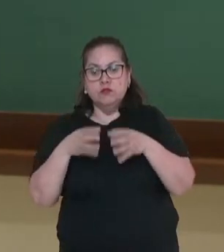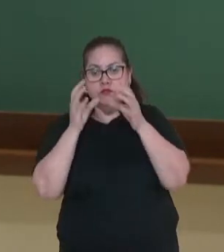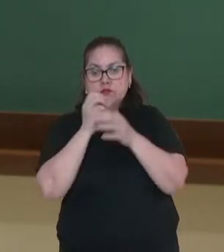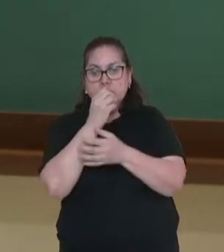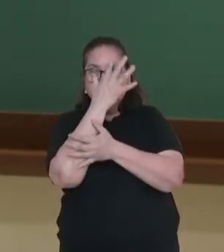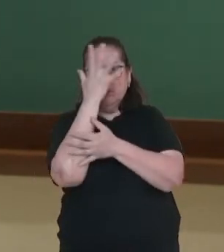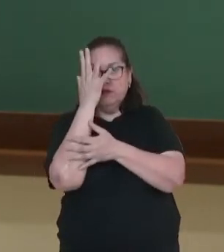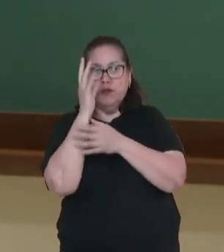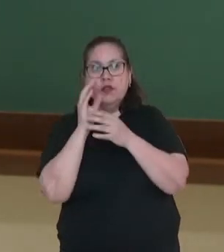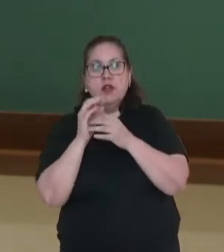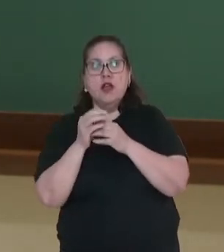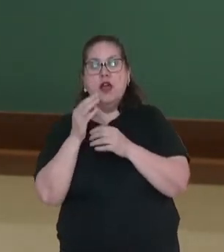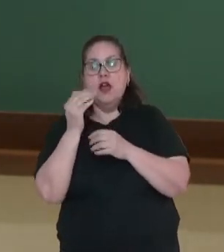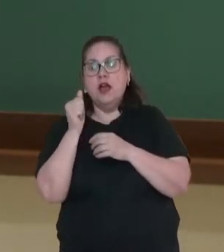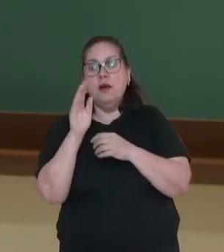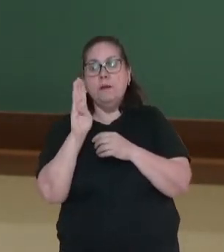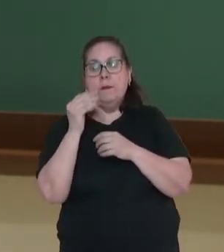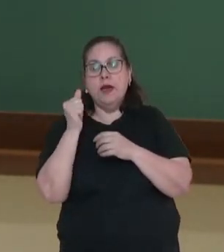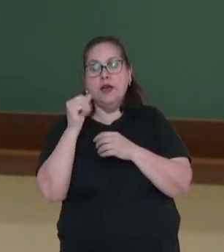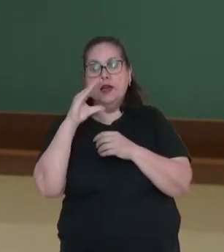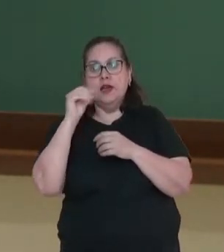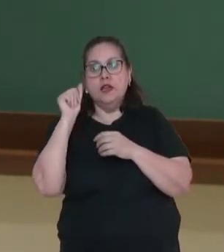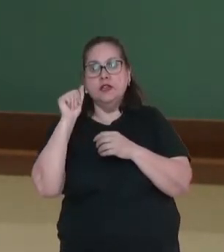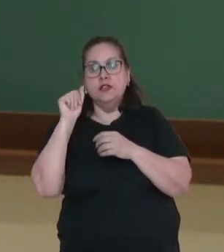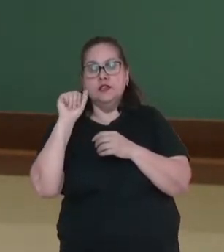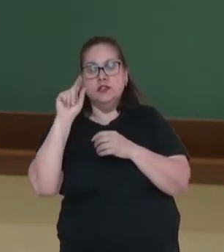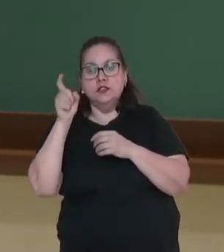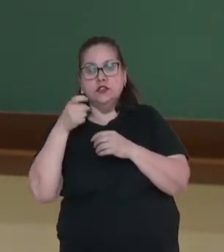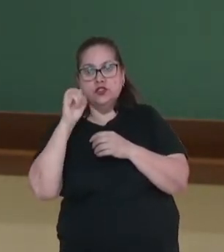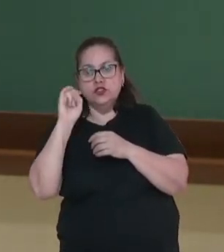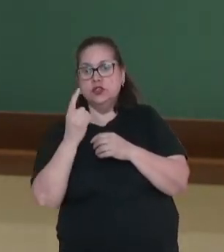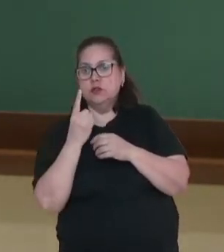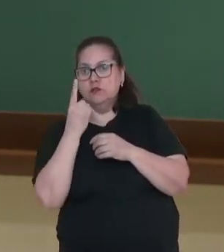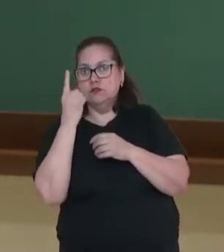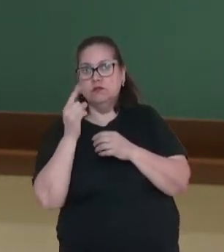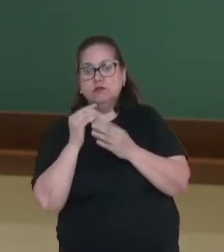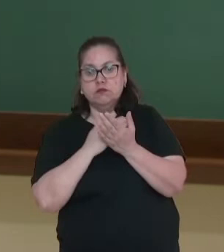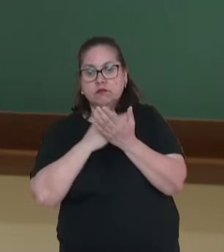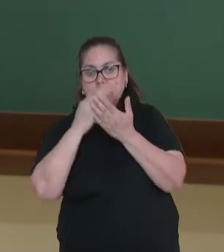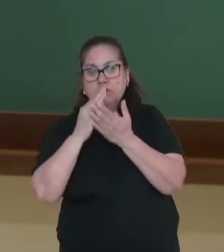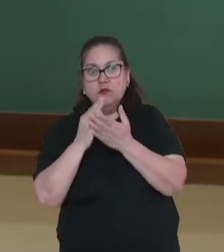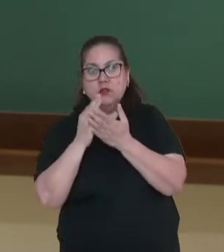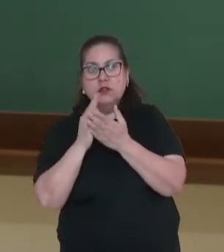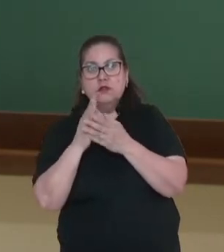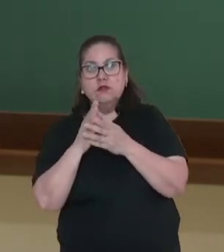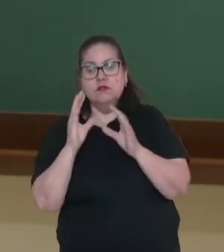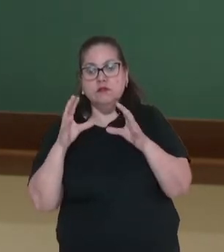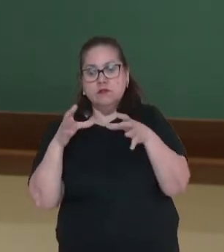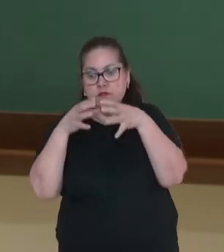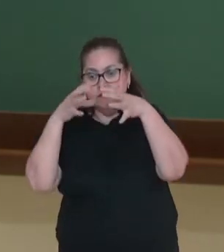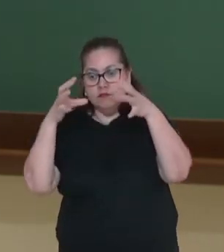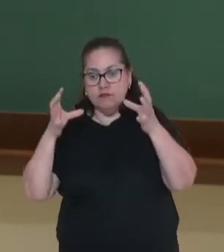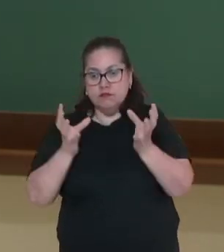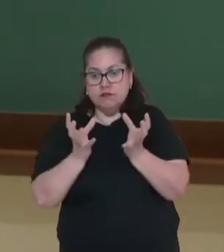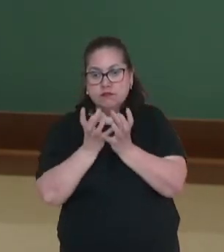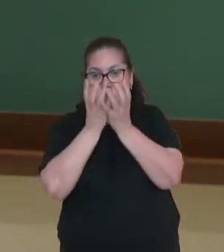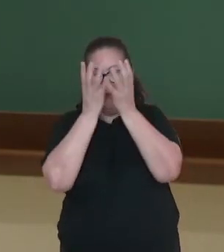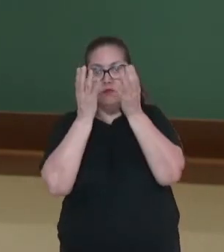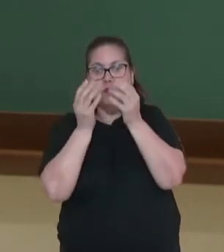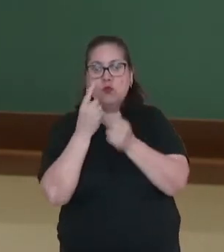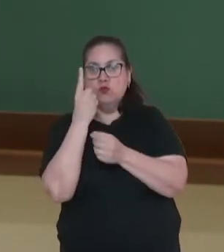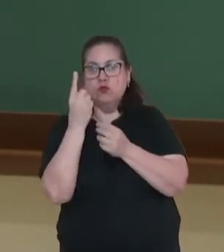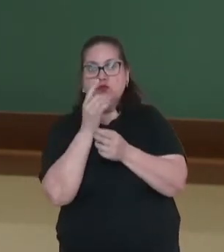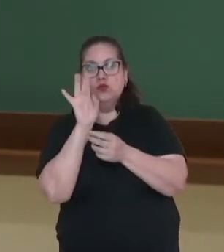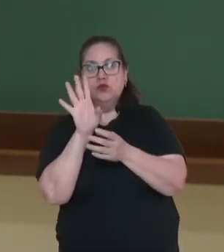fruto único que a gente chama de abacaxi. Então ele é originário de uma infrutescência, tá, de uma inflorescência que formou uma